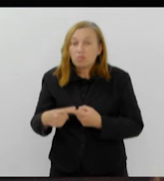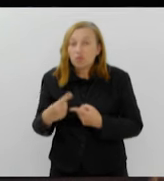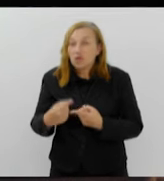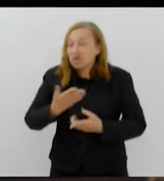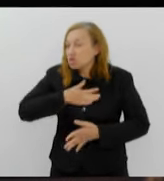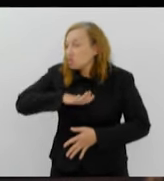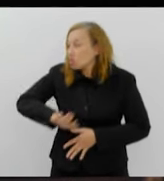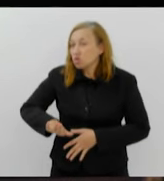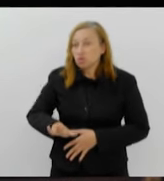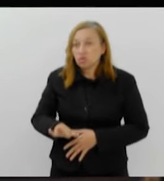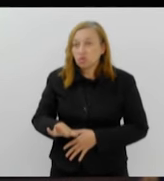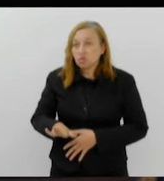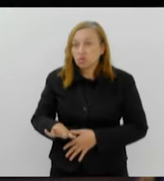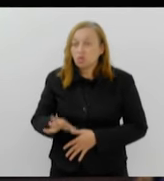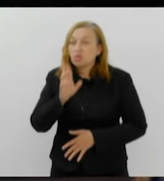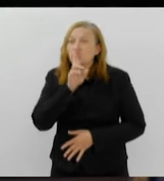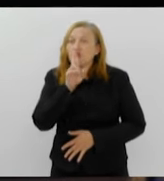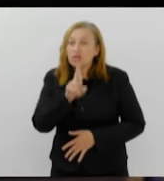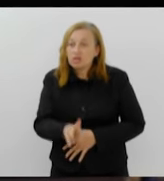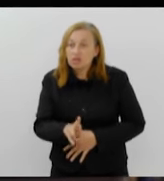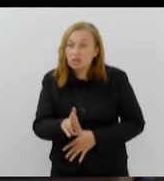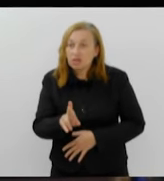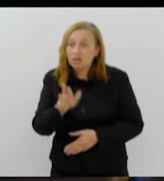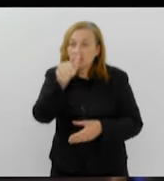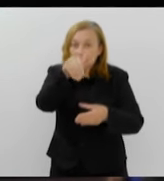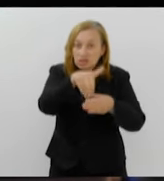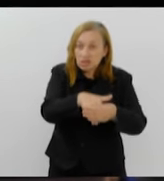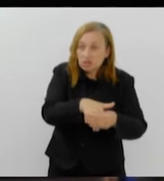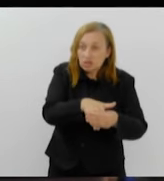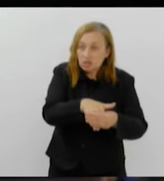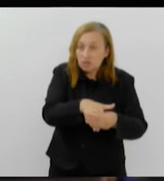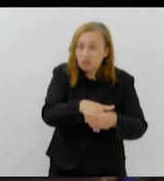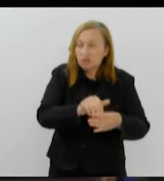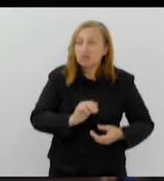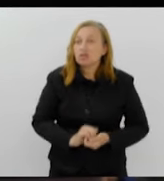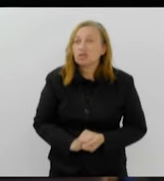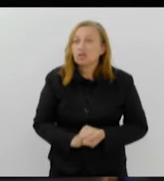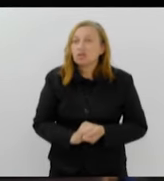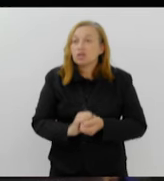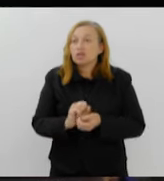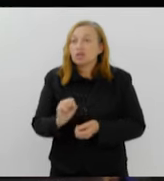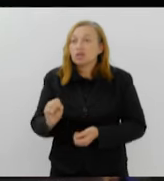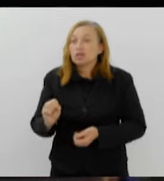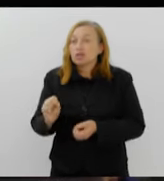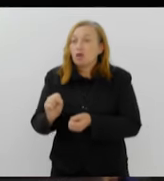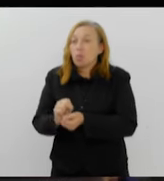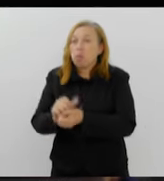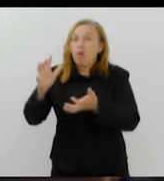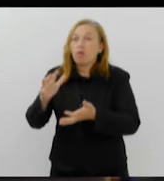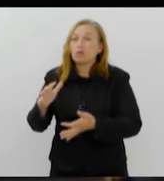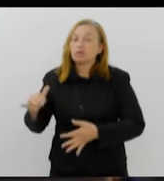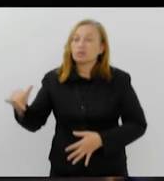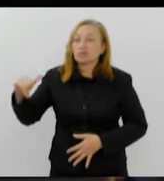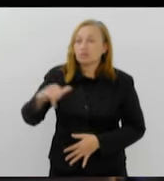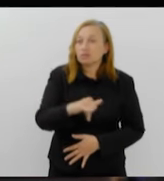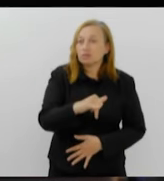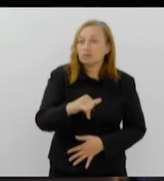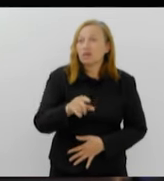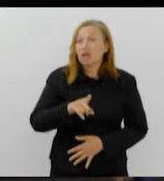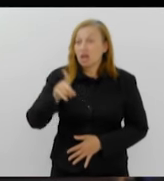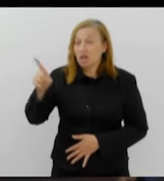revoltada com o resultado eleitoral e explodiu a aeroporto de Brasília é um bolsonarista que tá